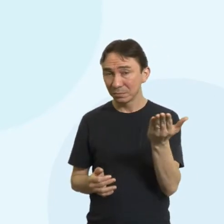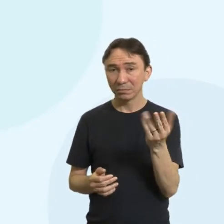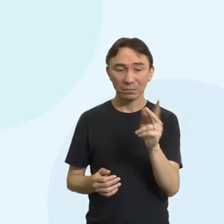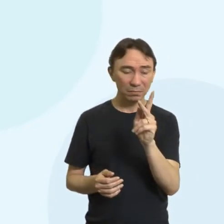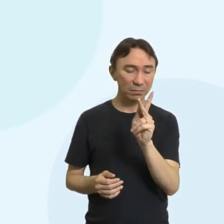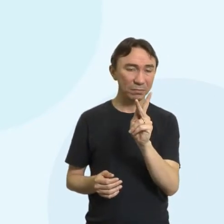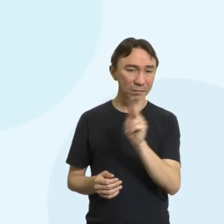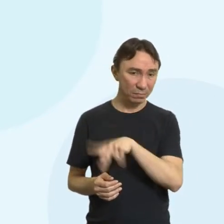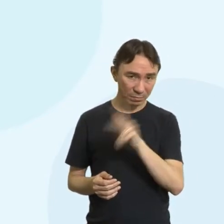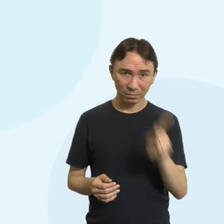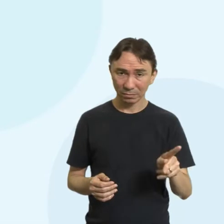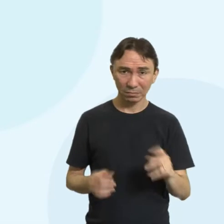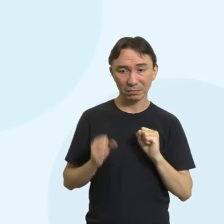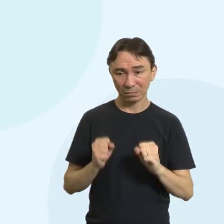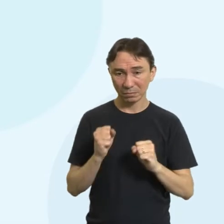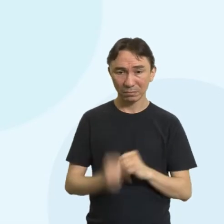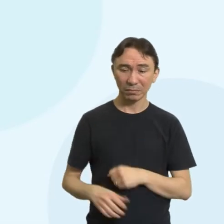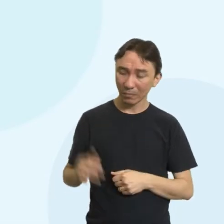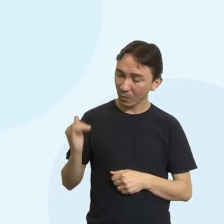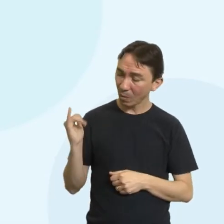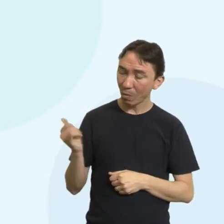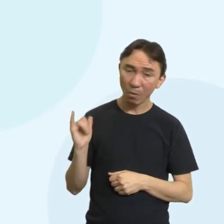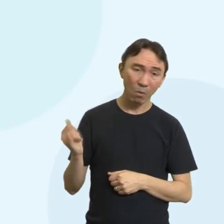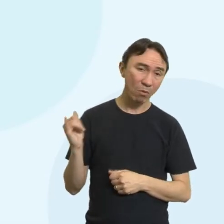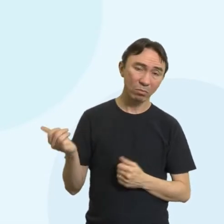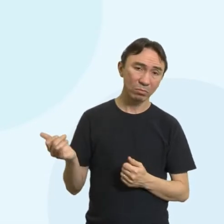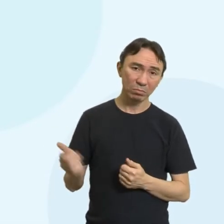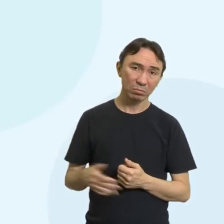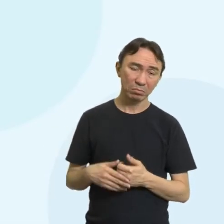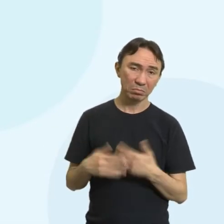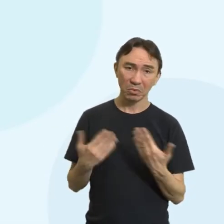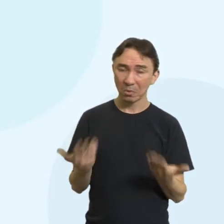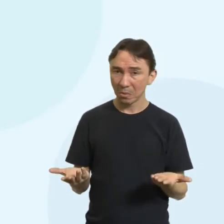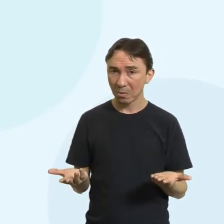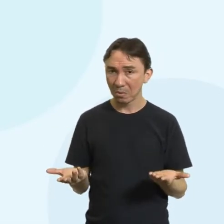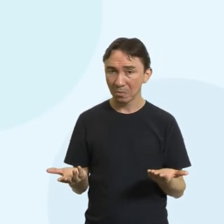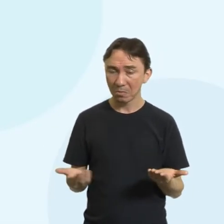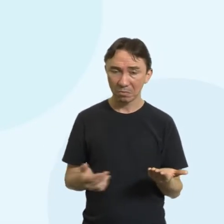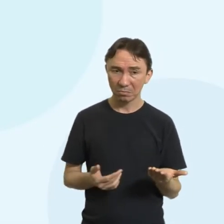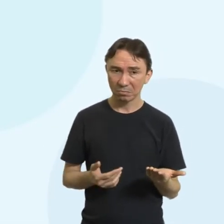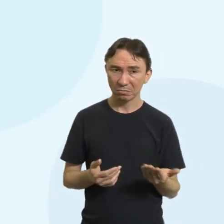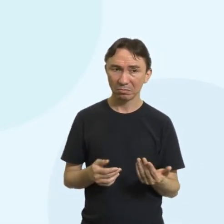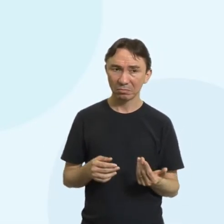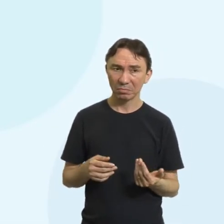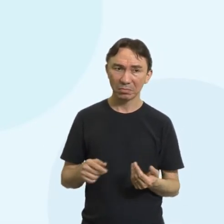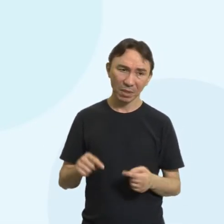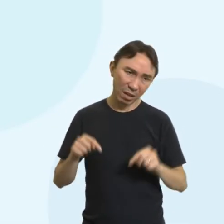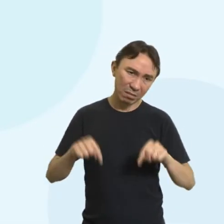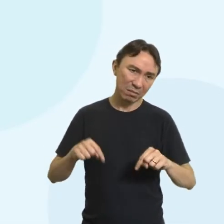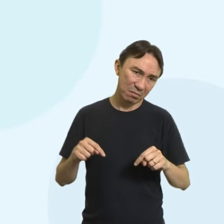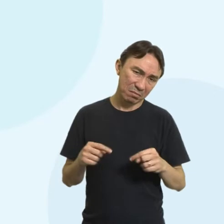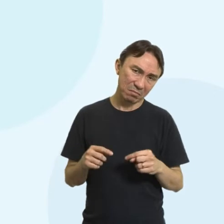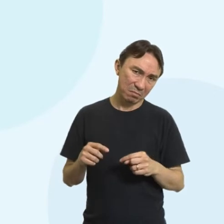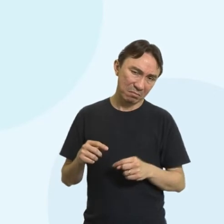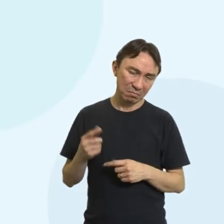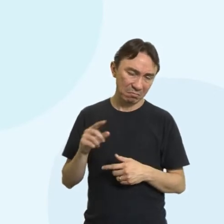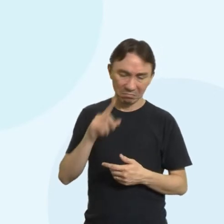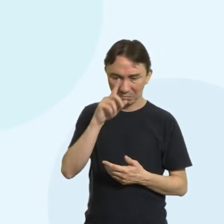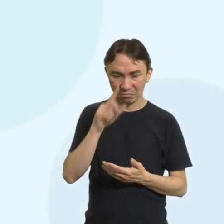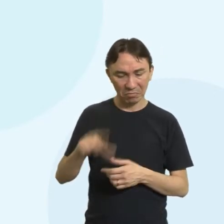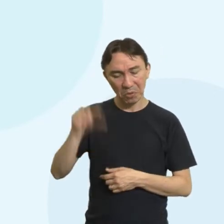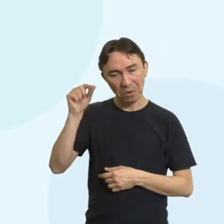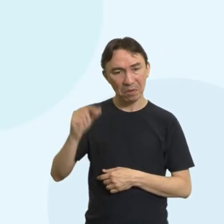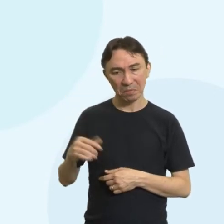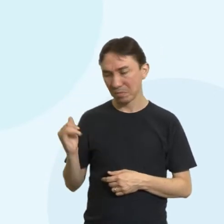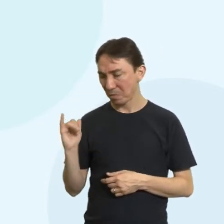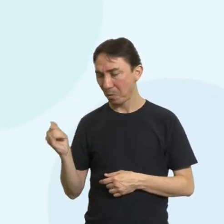pergunta, um conto, ou um trecho, ou um título, independente do... Nós escolhemos conto aqui, mas pode ser qualquer gênero, pode